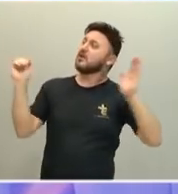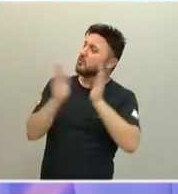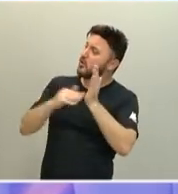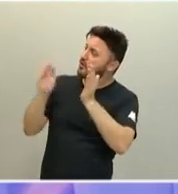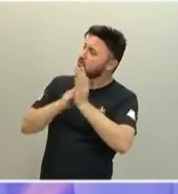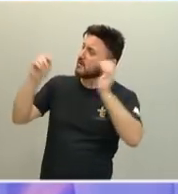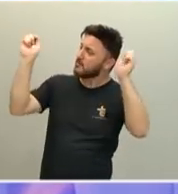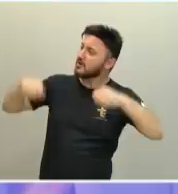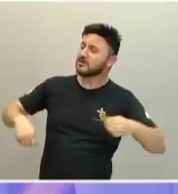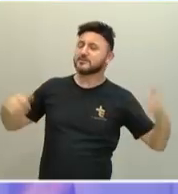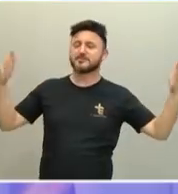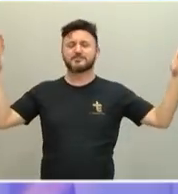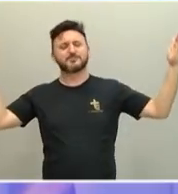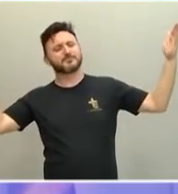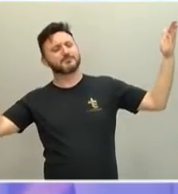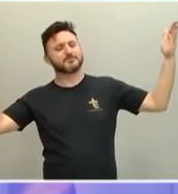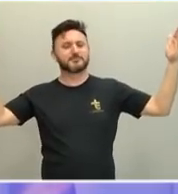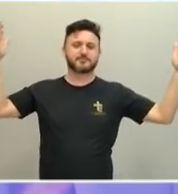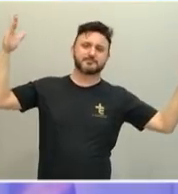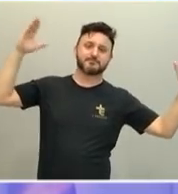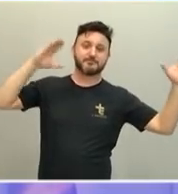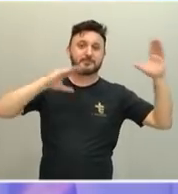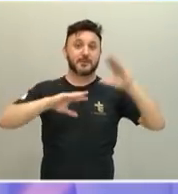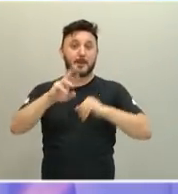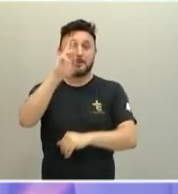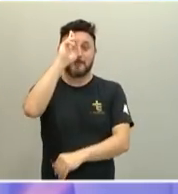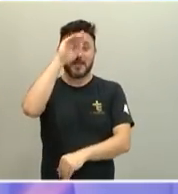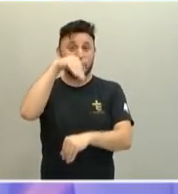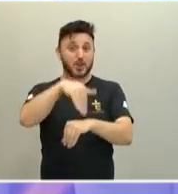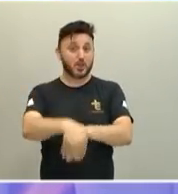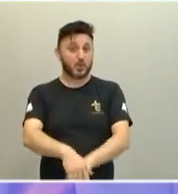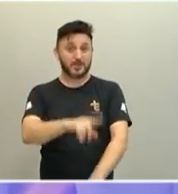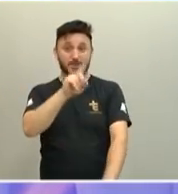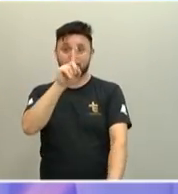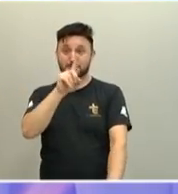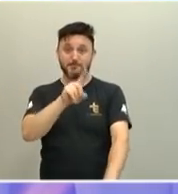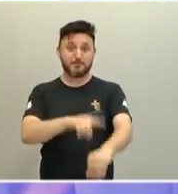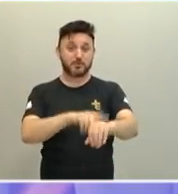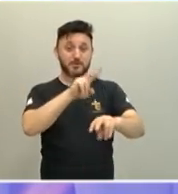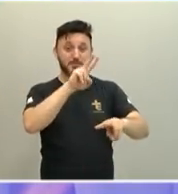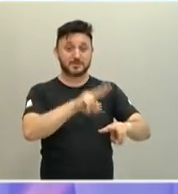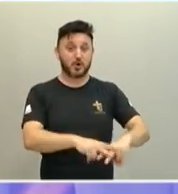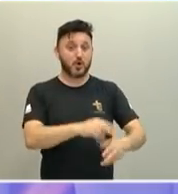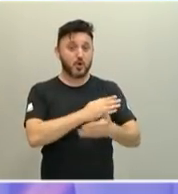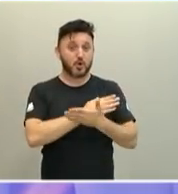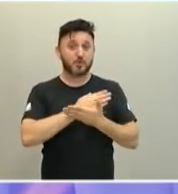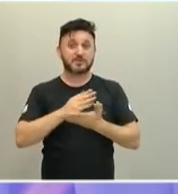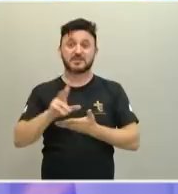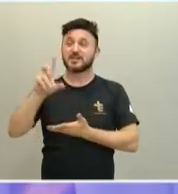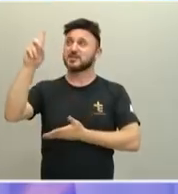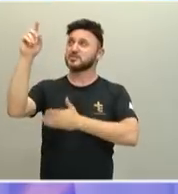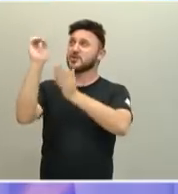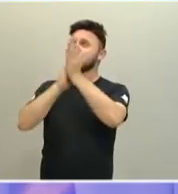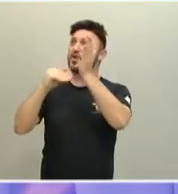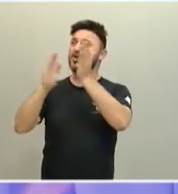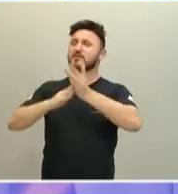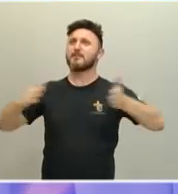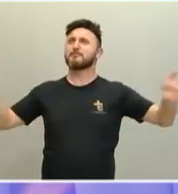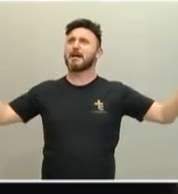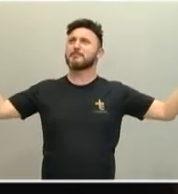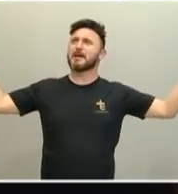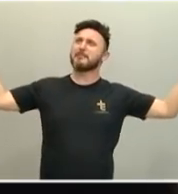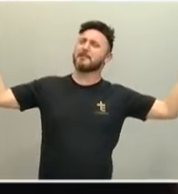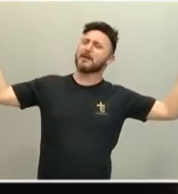E o que eles fizeram foi que à meia-noite, lá na prisão, eles começaram a louvar a Deus. E o louvor a Deus foi